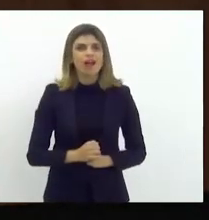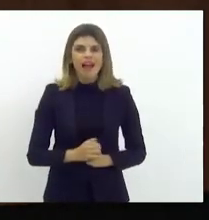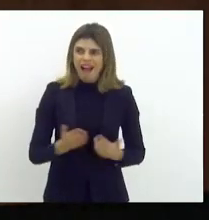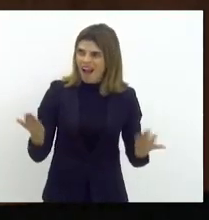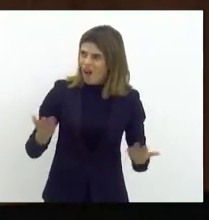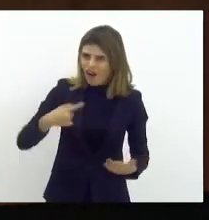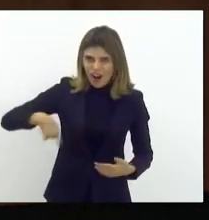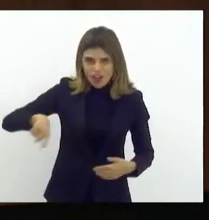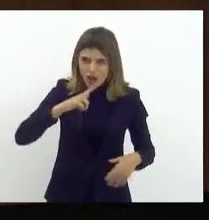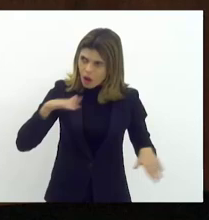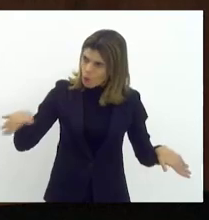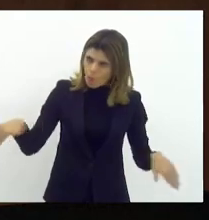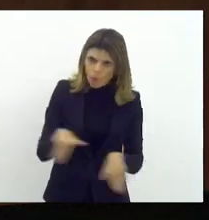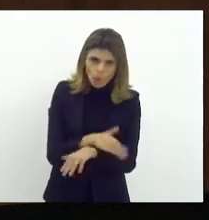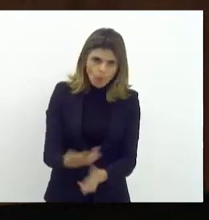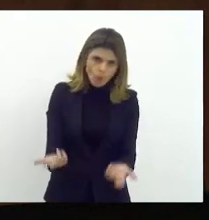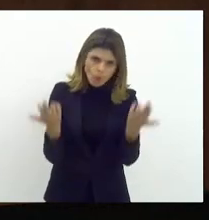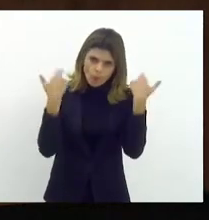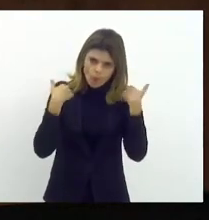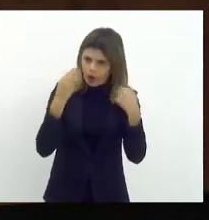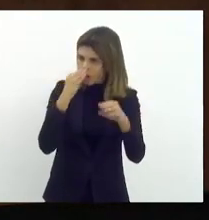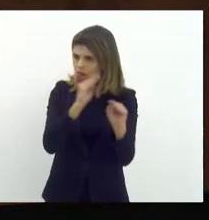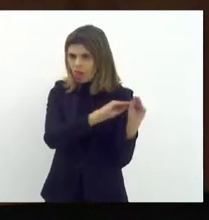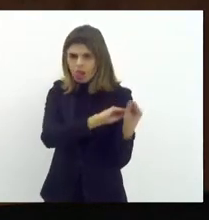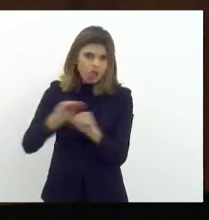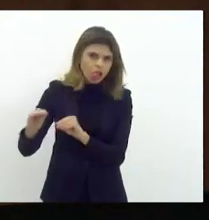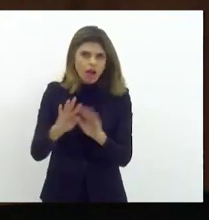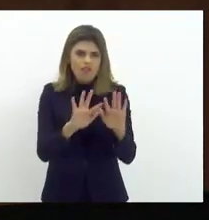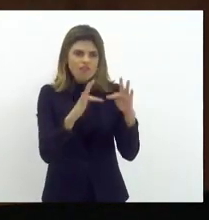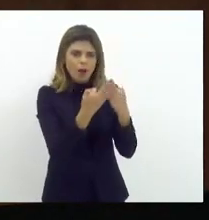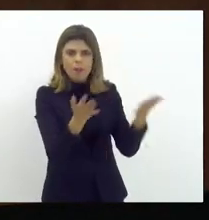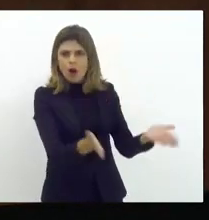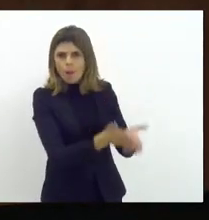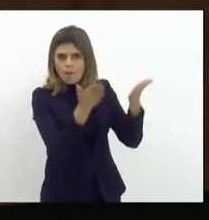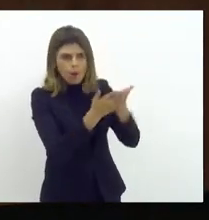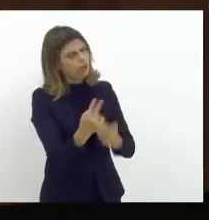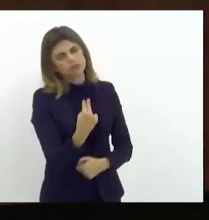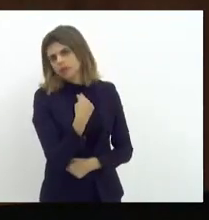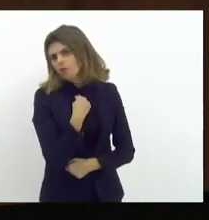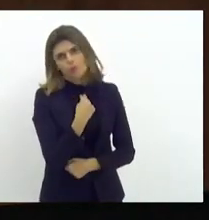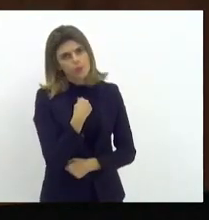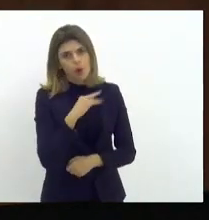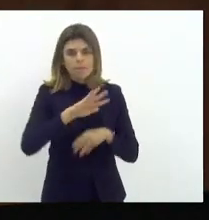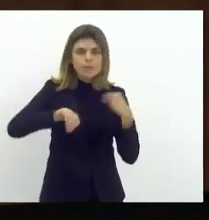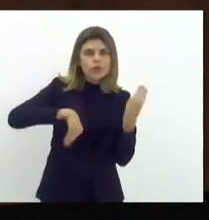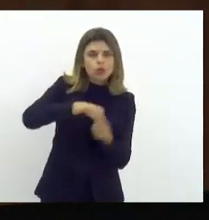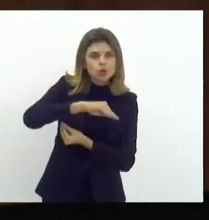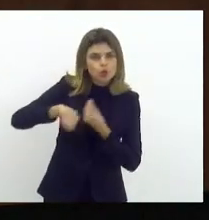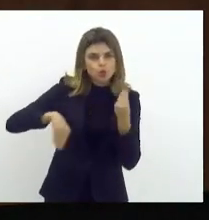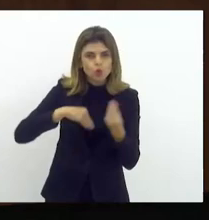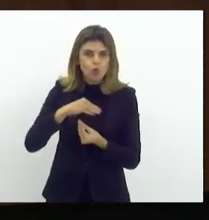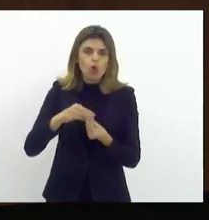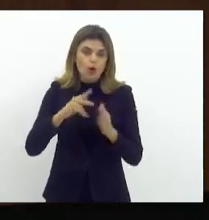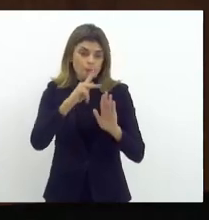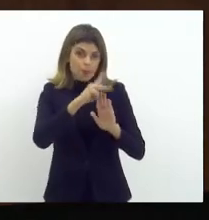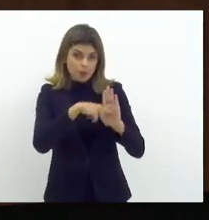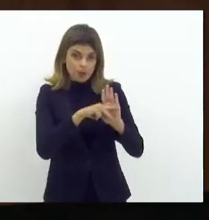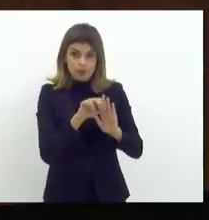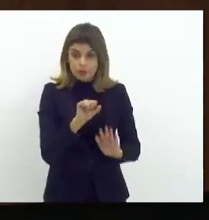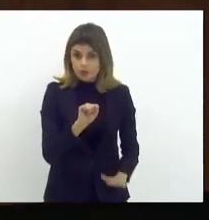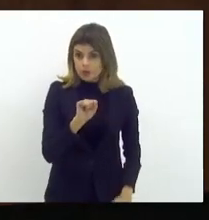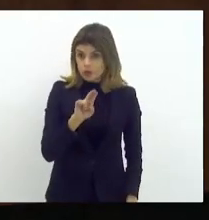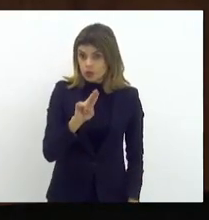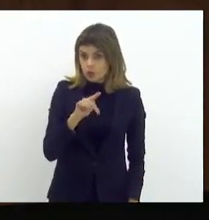questão agora nós não podemos chegar aqui Ignorar as famílias que estão extrema pobreza não podemos misturar a discussão do supera Rio